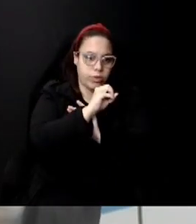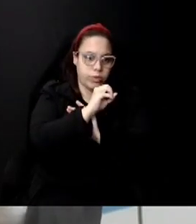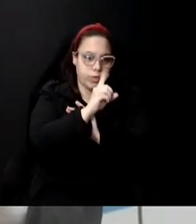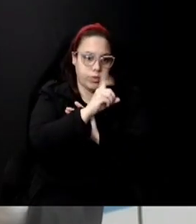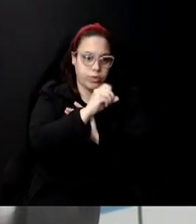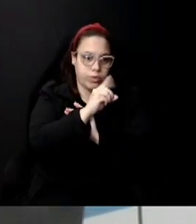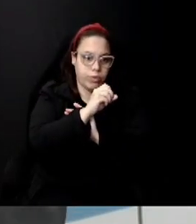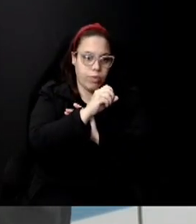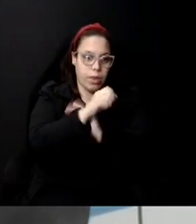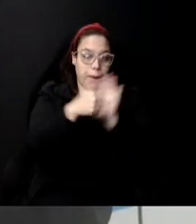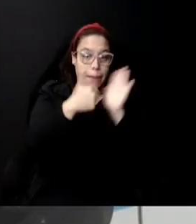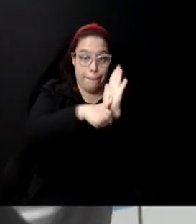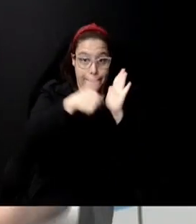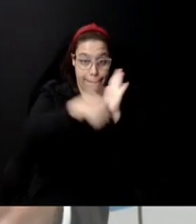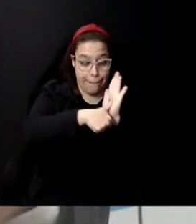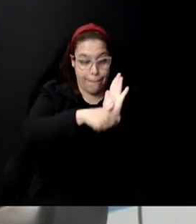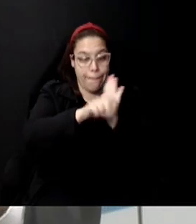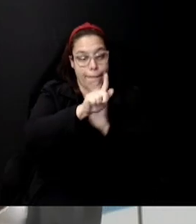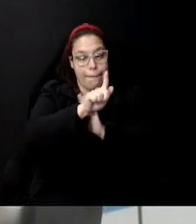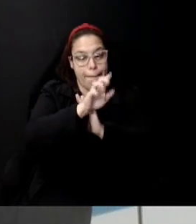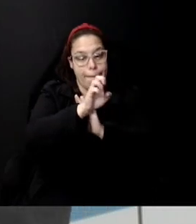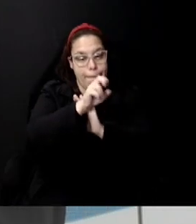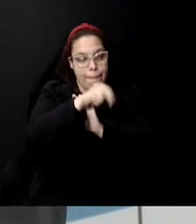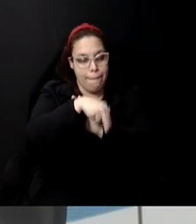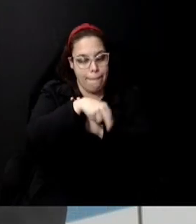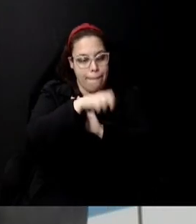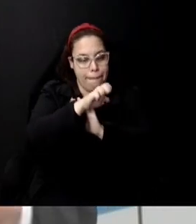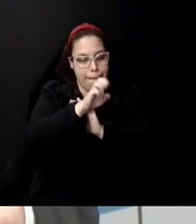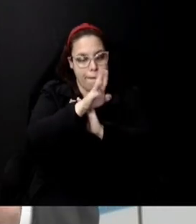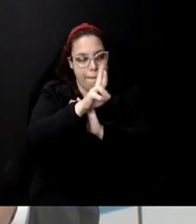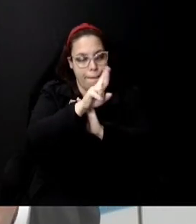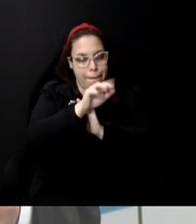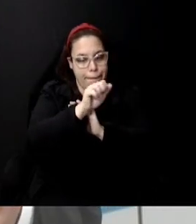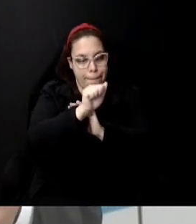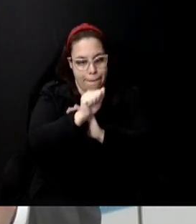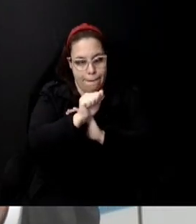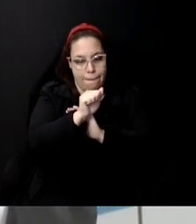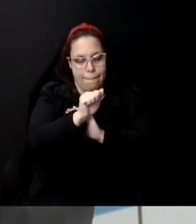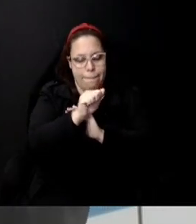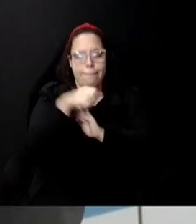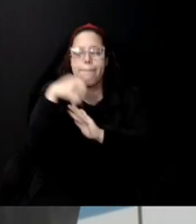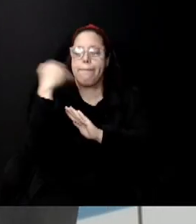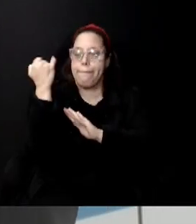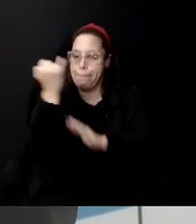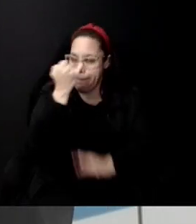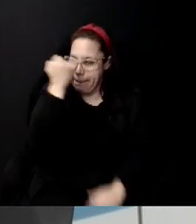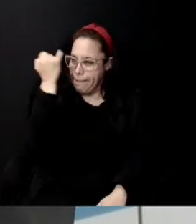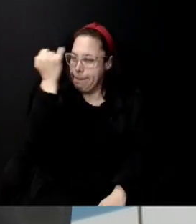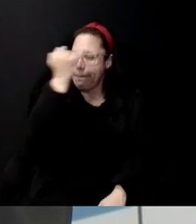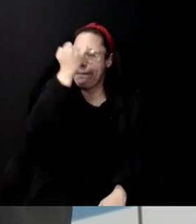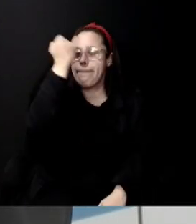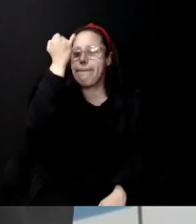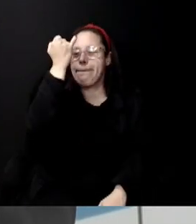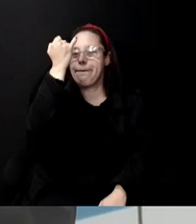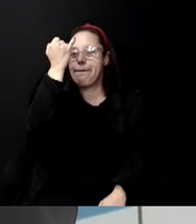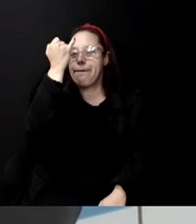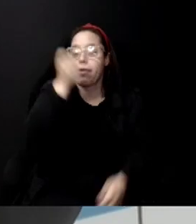de Genebra, as convenções de Genebra, que são extremamente importantes, para